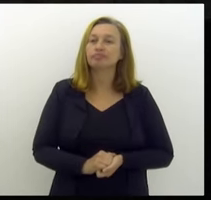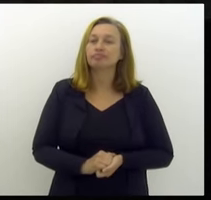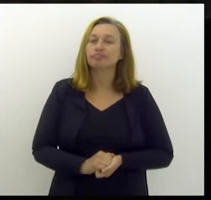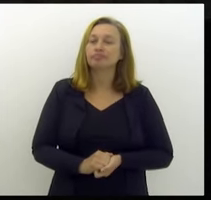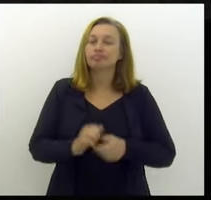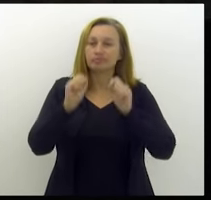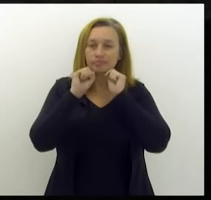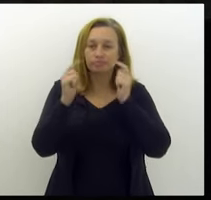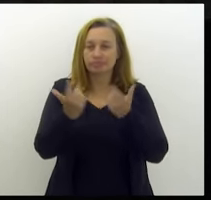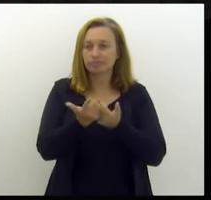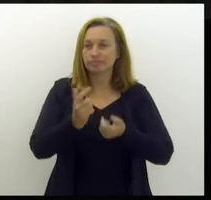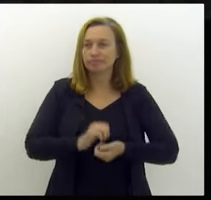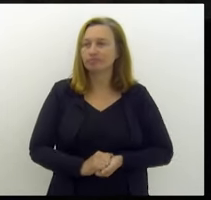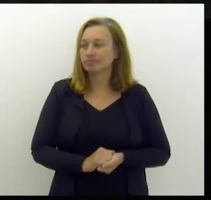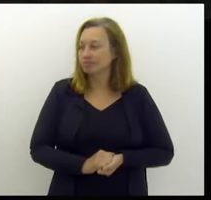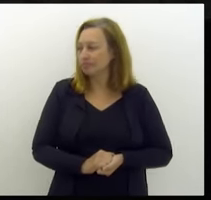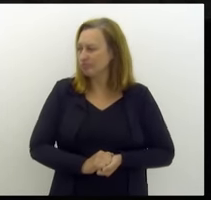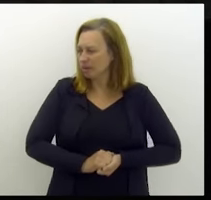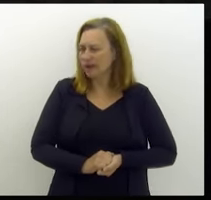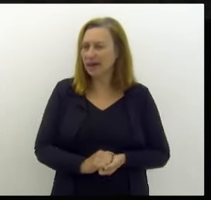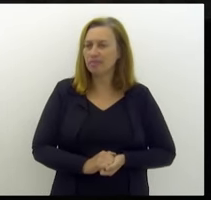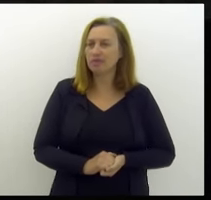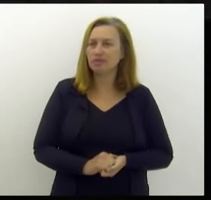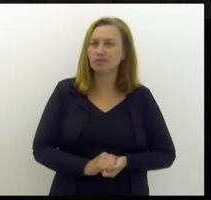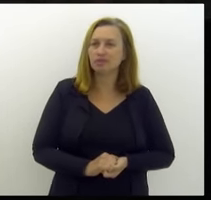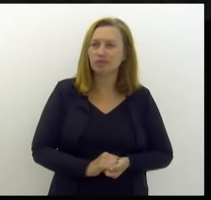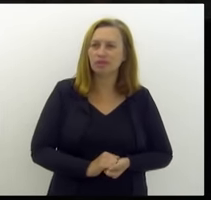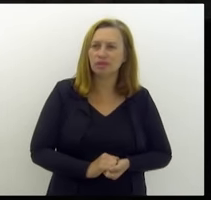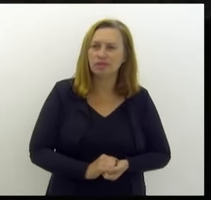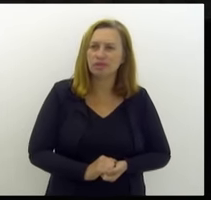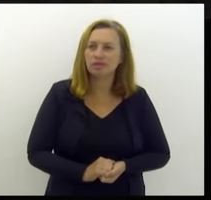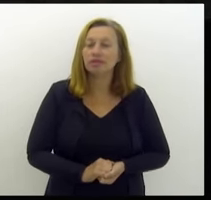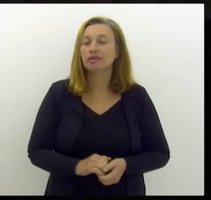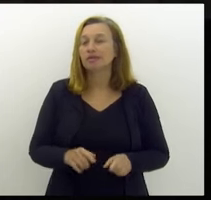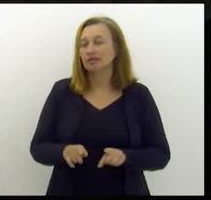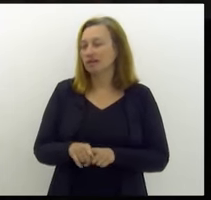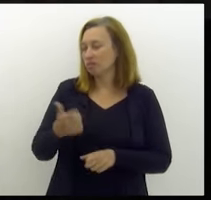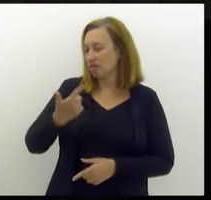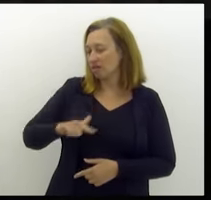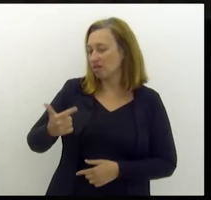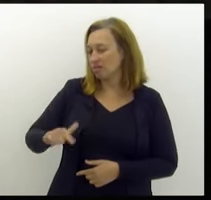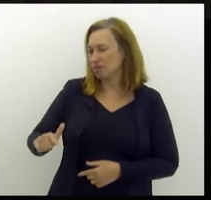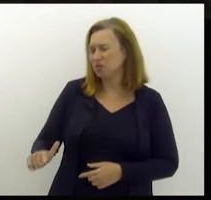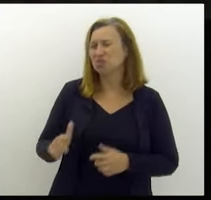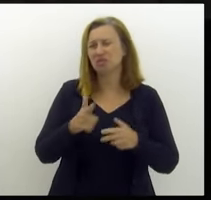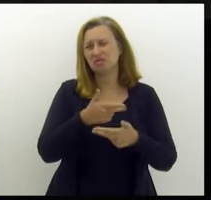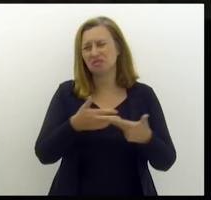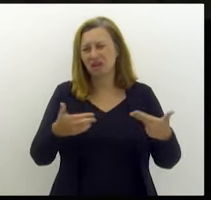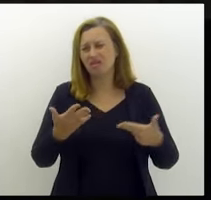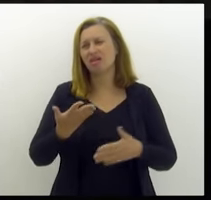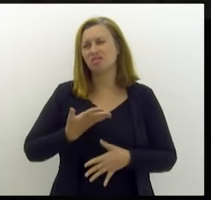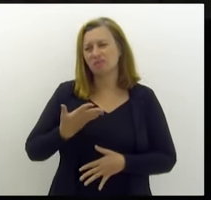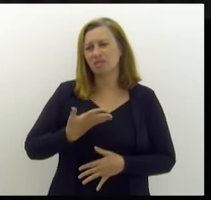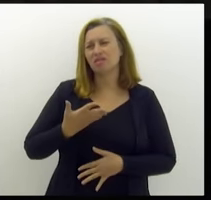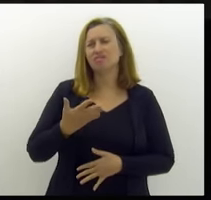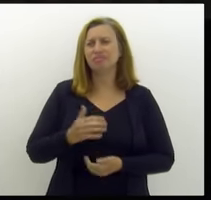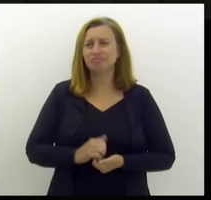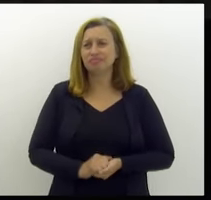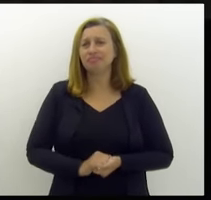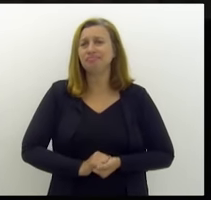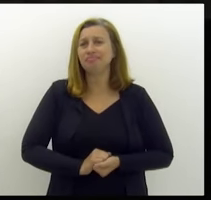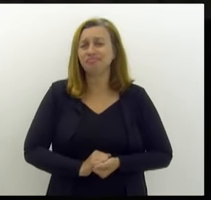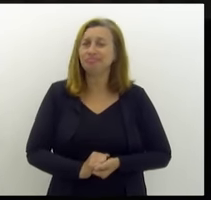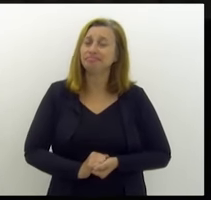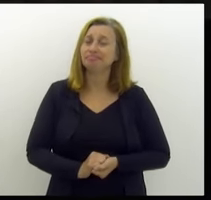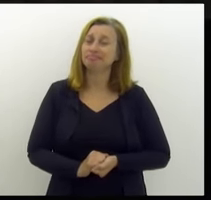Assembleia Legislativa também vou acabar me repetindo ao que vários colegas já falaram mas não